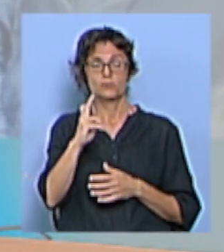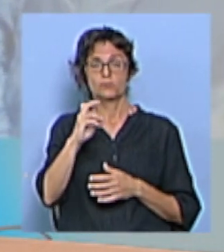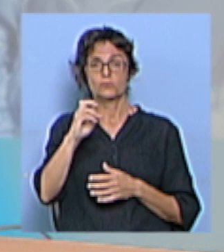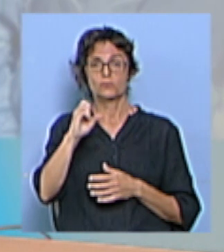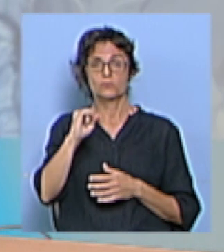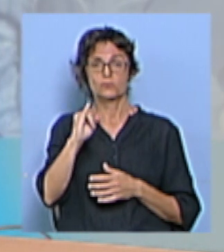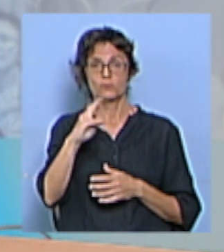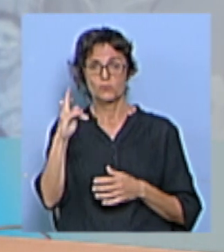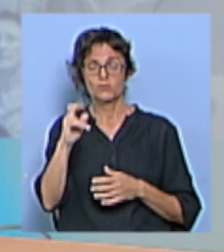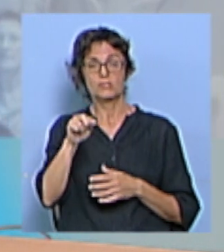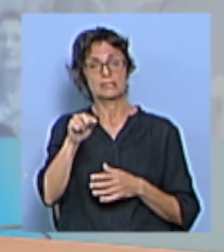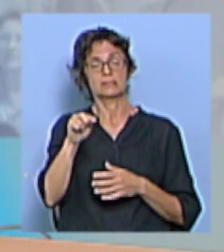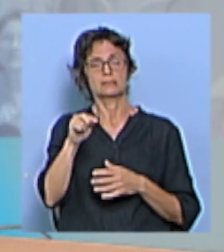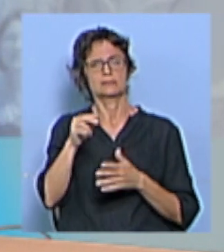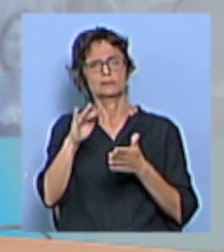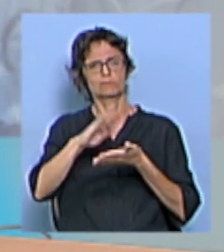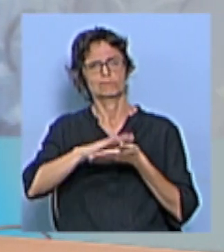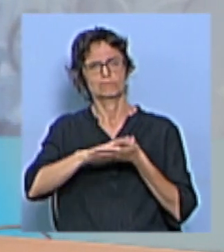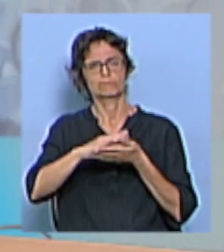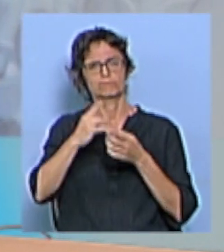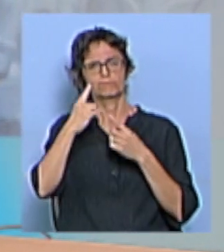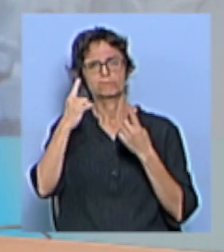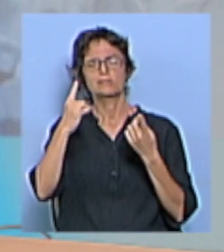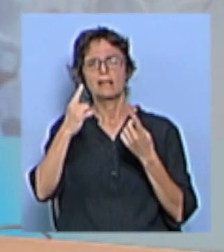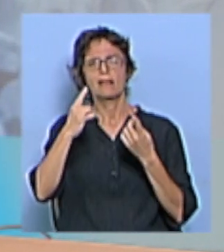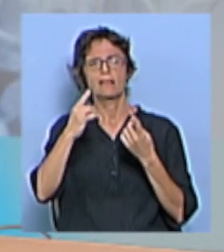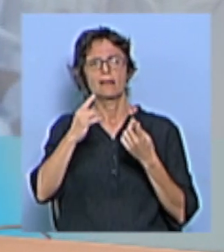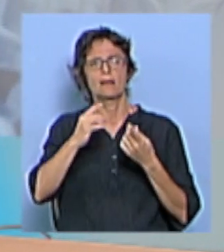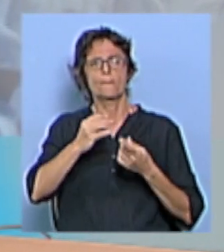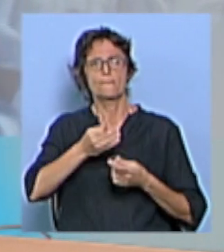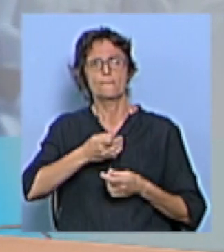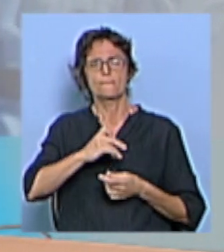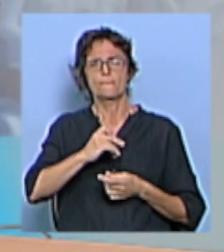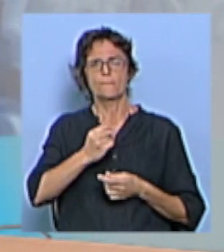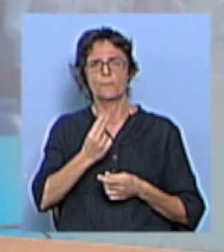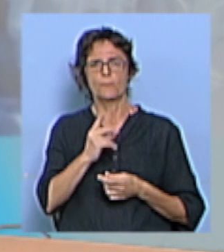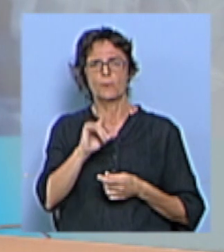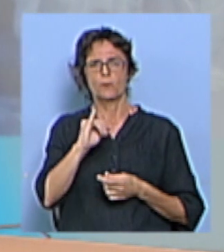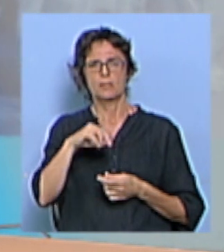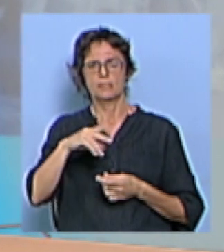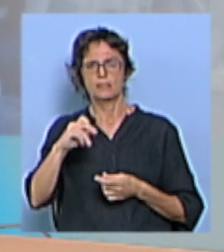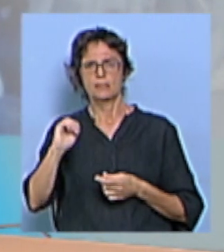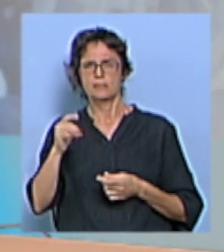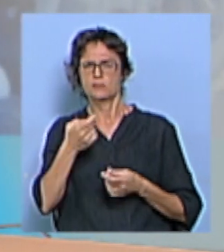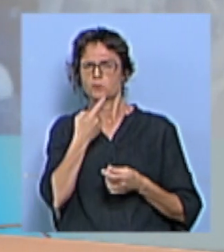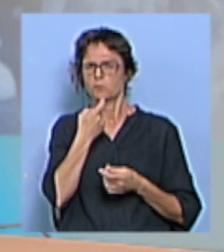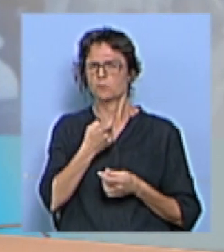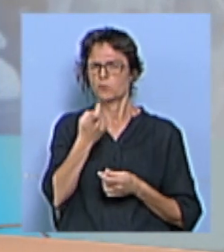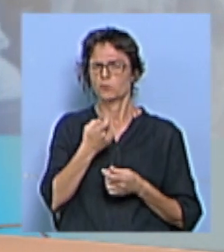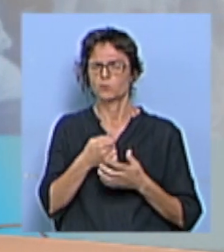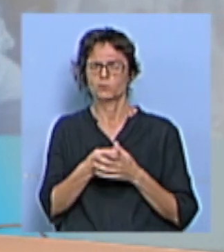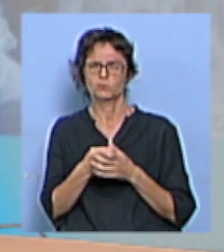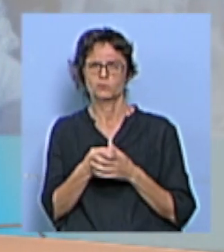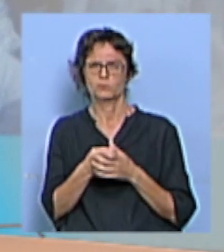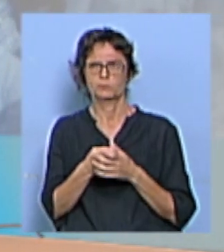publicação editada pelas edições paulinas. Pergunto-lhe, é importante, ao fim e